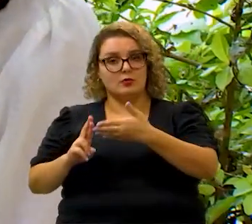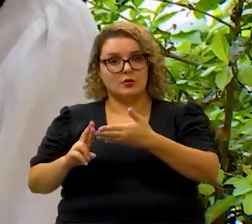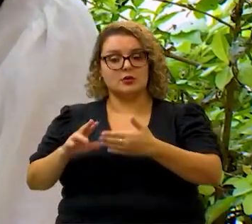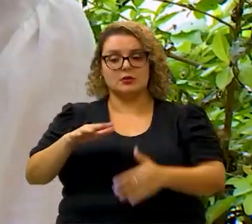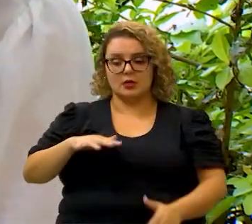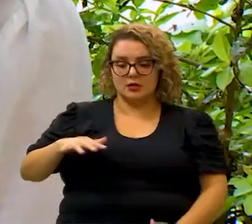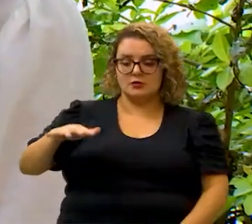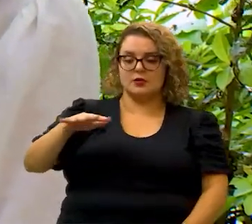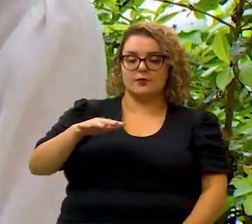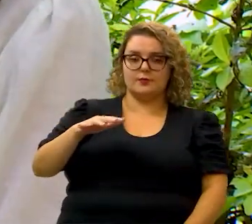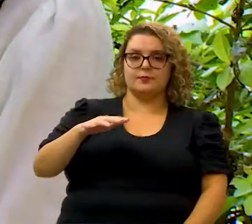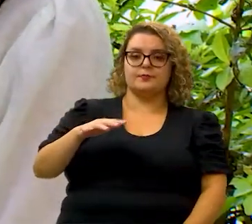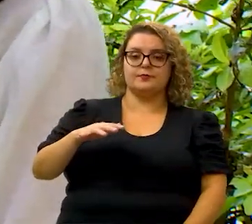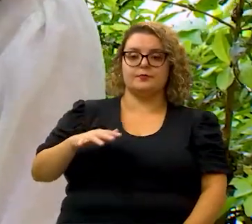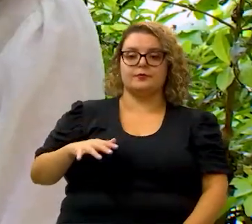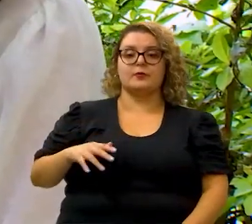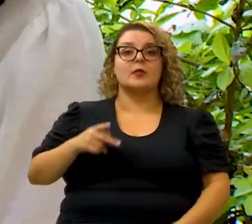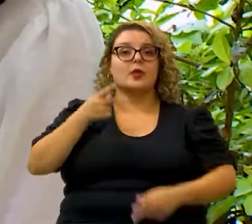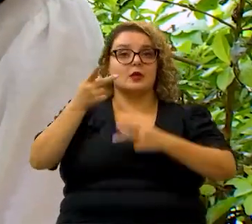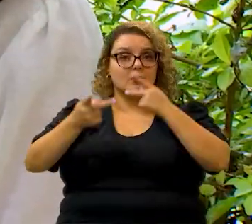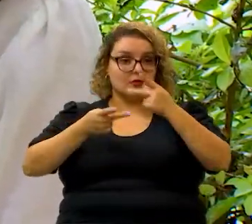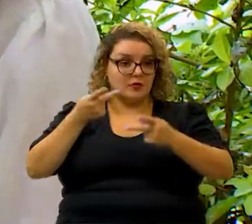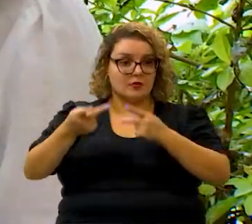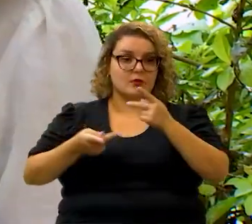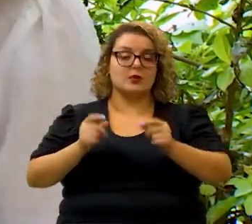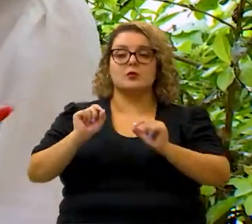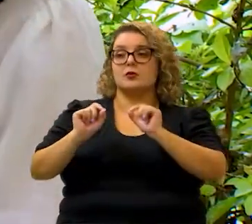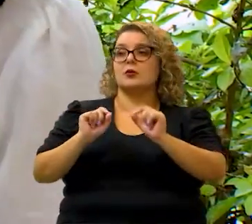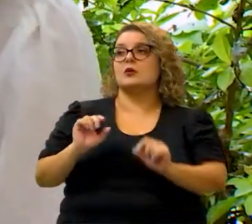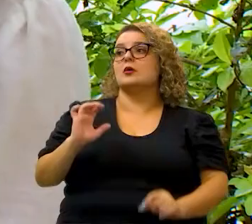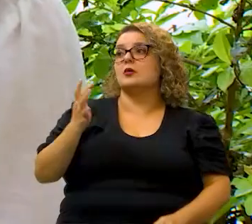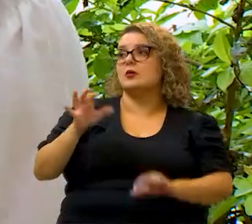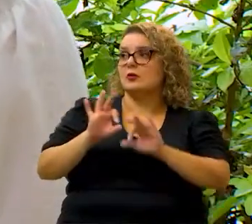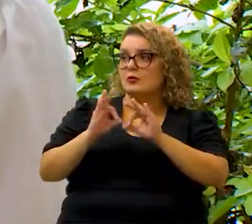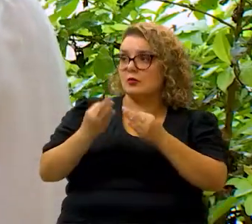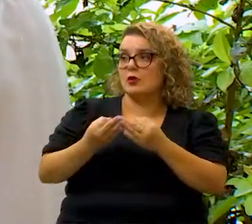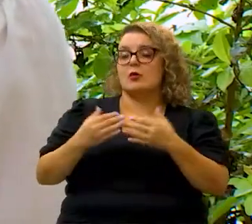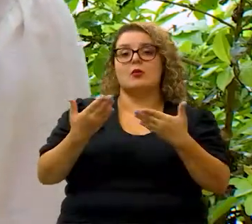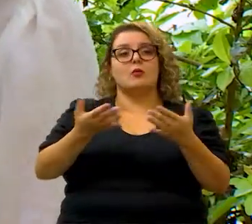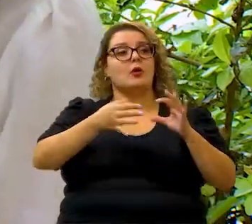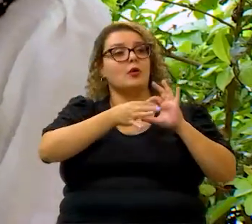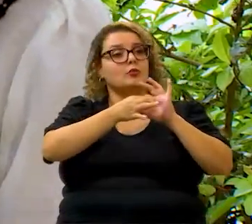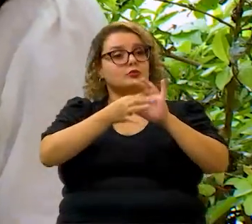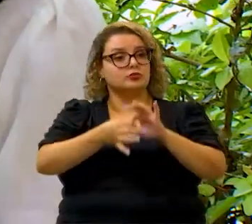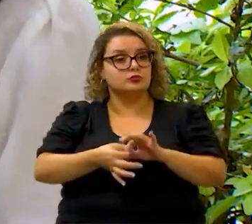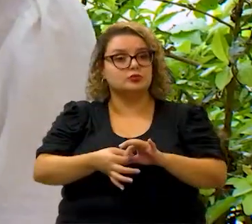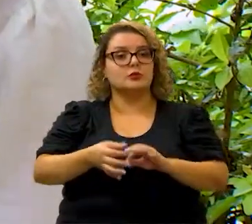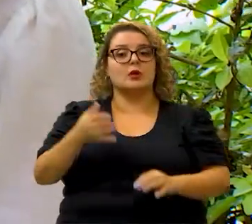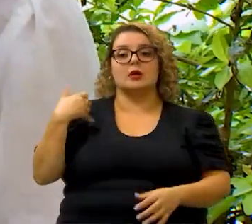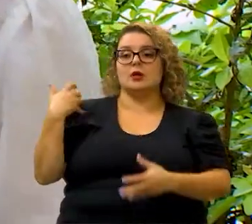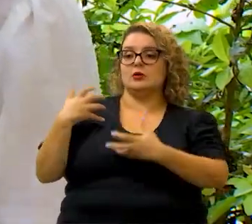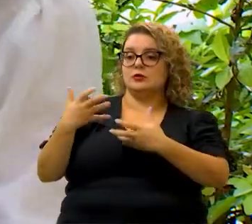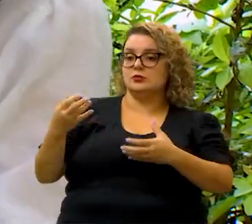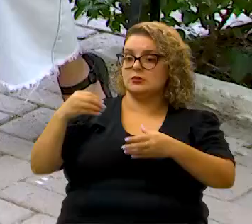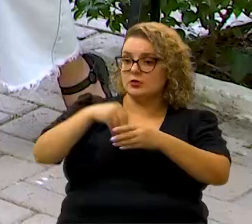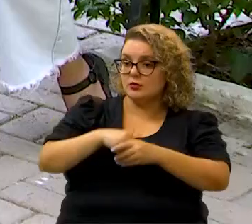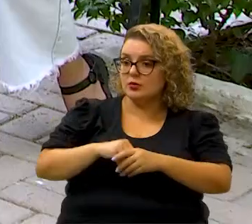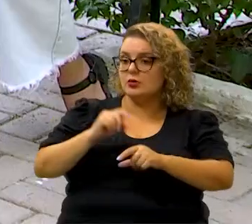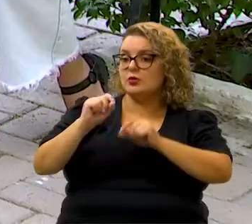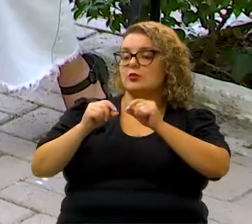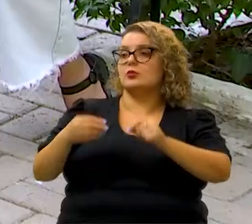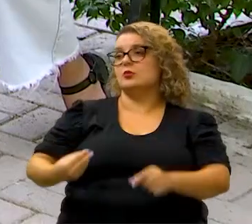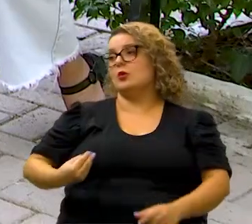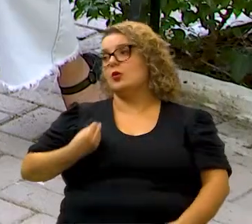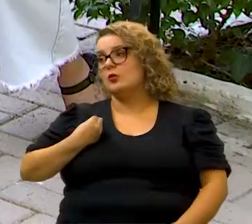CRAS de referência, né, do território, e eles vão relatar a situação familiar, né, qual o contexto que essa pessoa idosa está